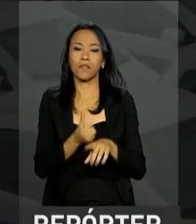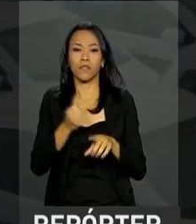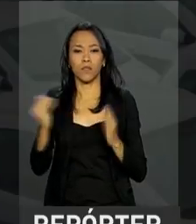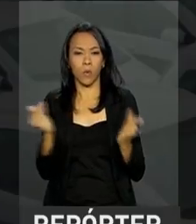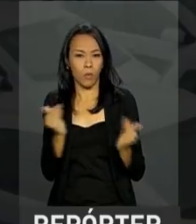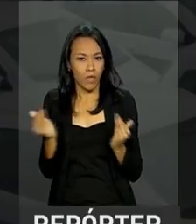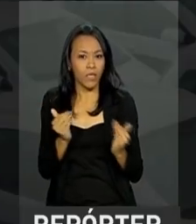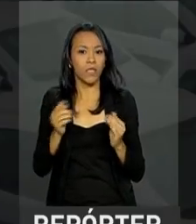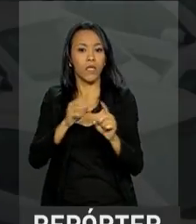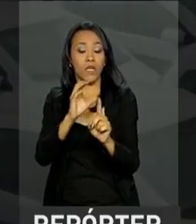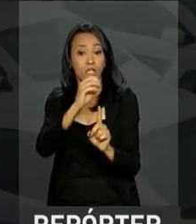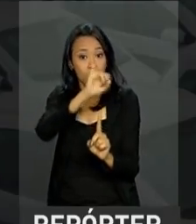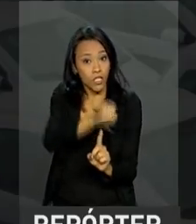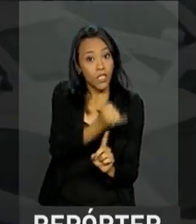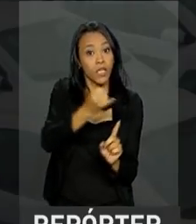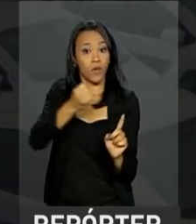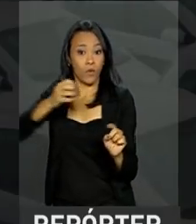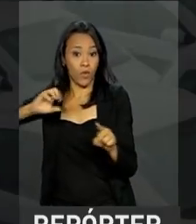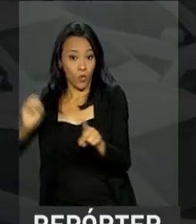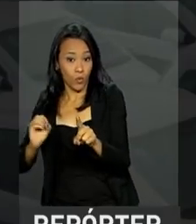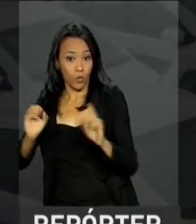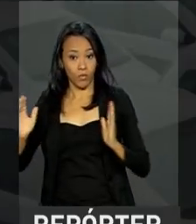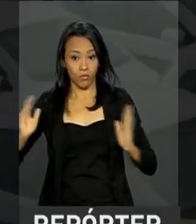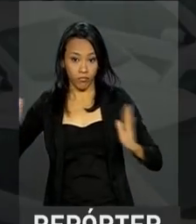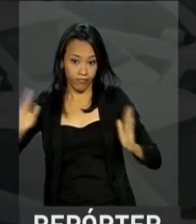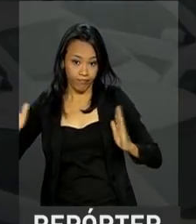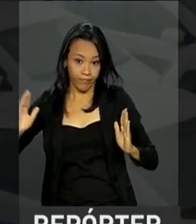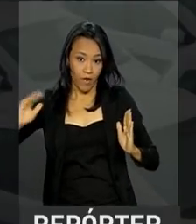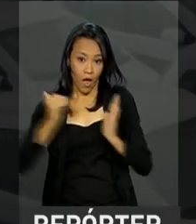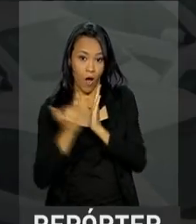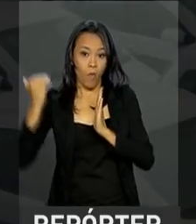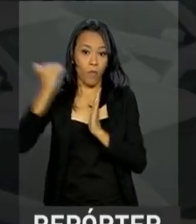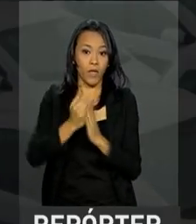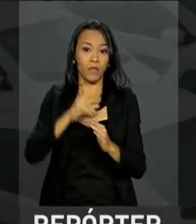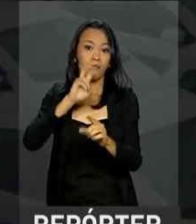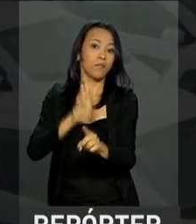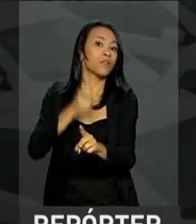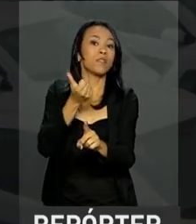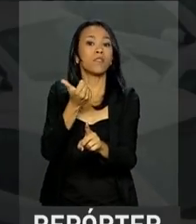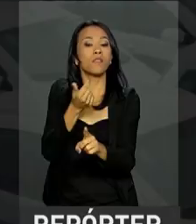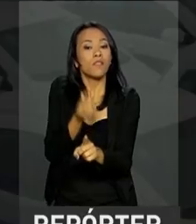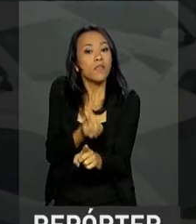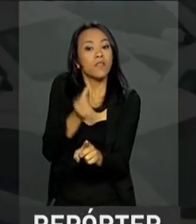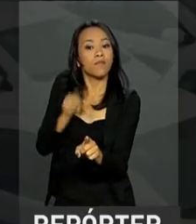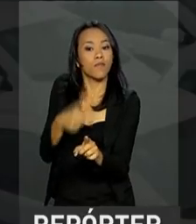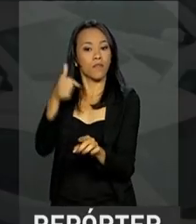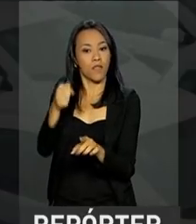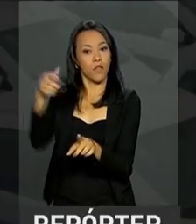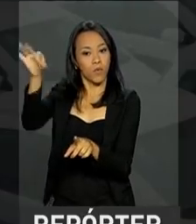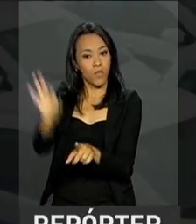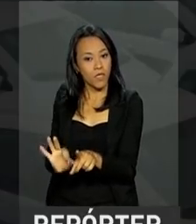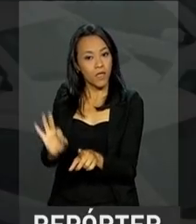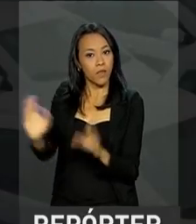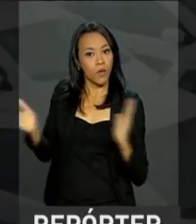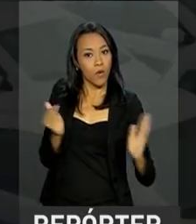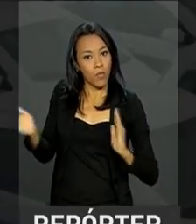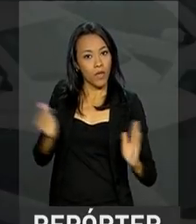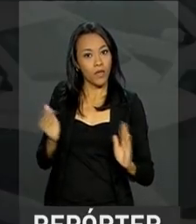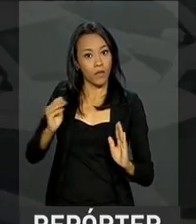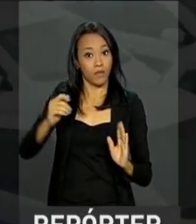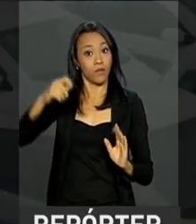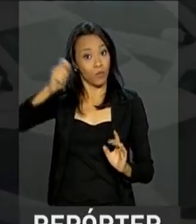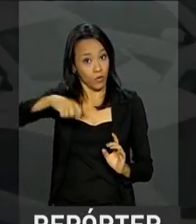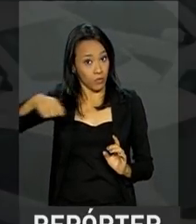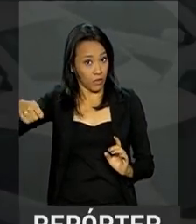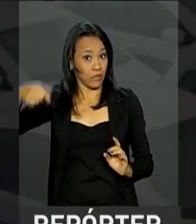entre janeiro e outubro deste ano o aumento foi de 56,7 por cento em relação aos dez primeiros meses de 2006